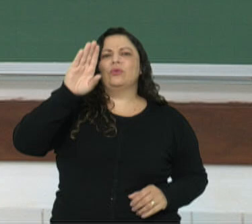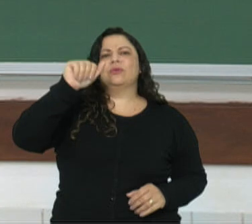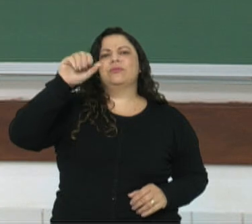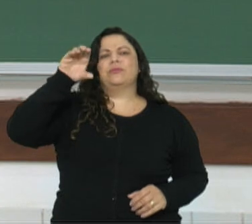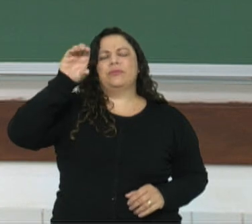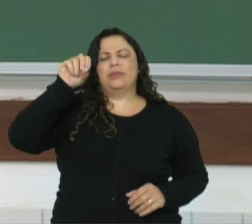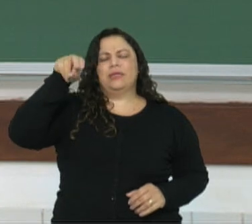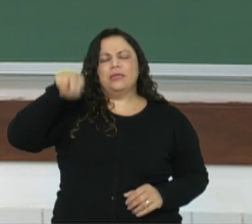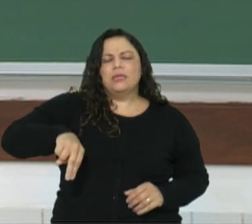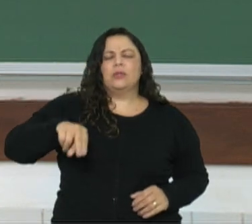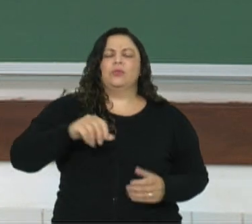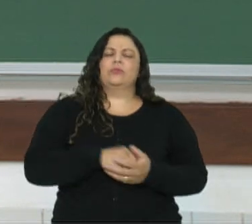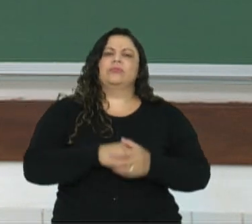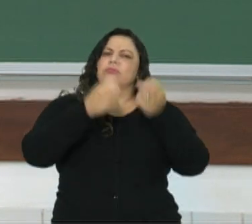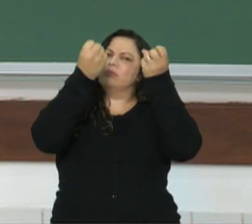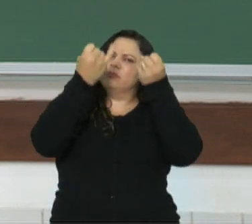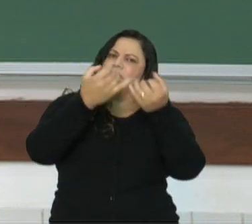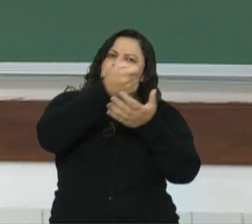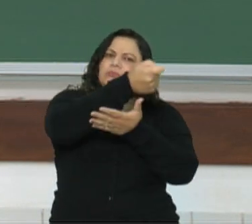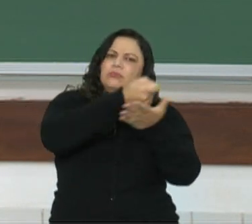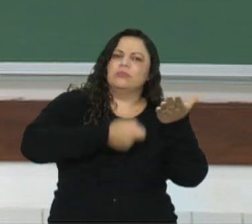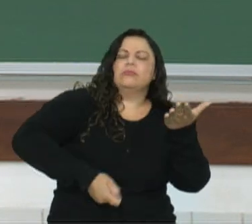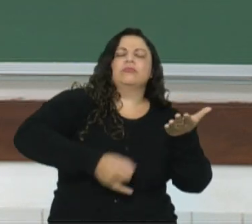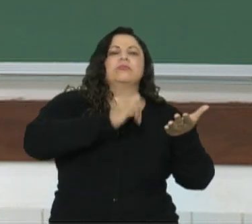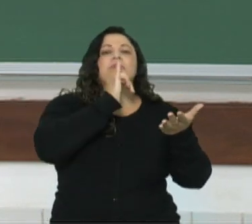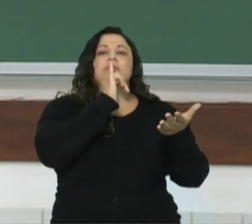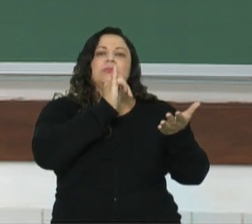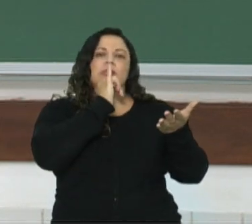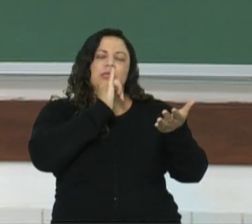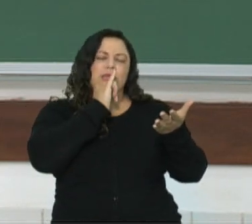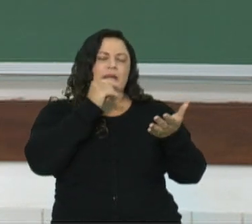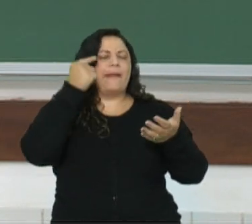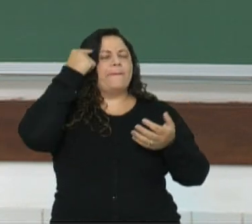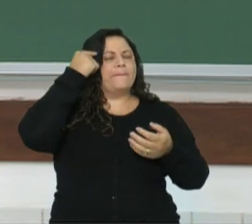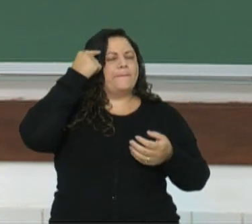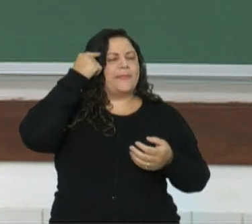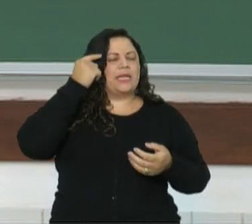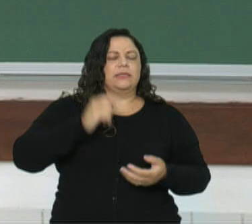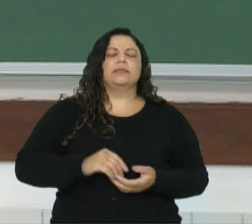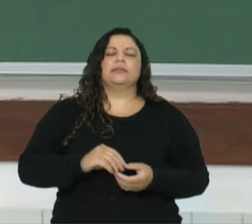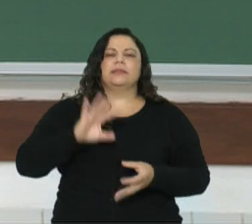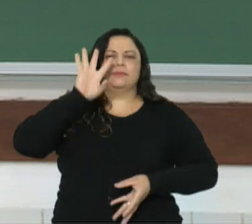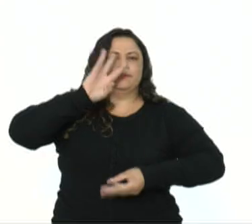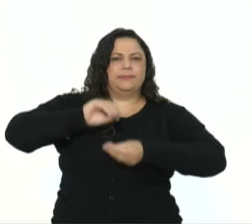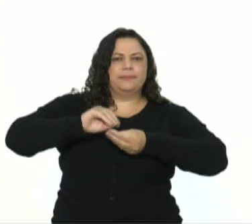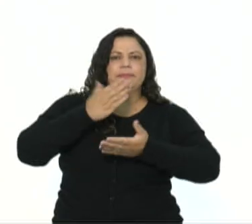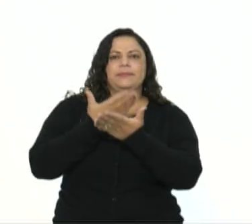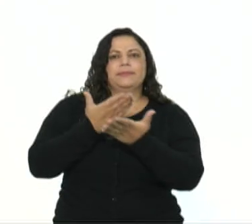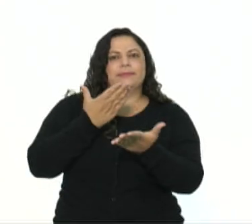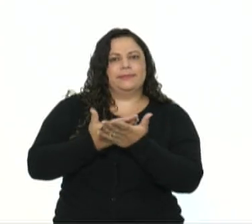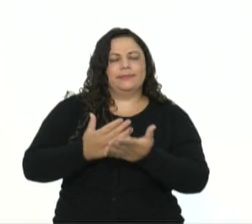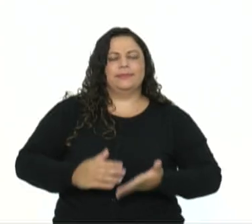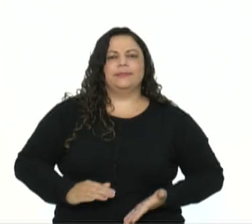Então pensa mais um pouquinho para a gente poder concluir essa aula. Aguardo vocês.